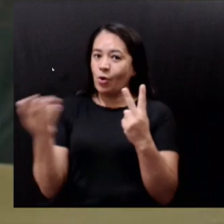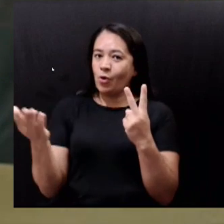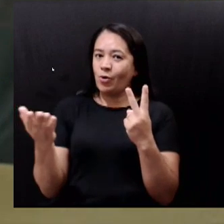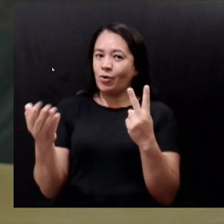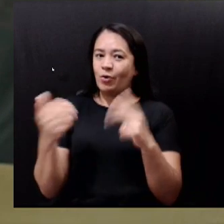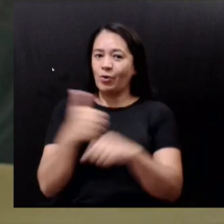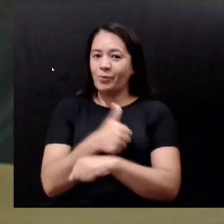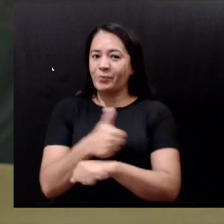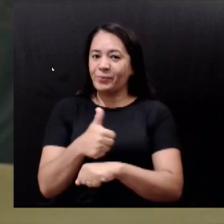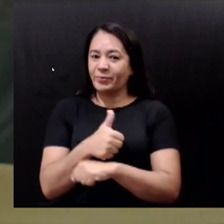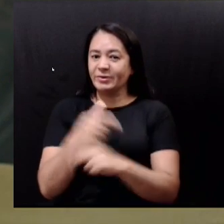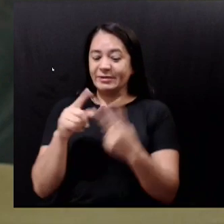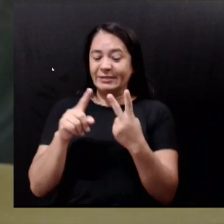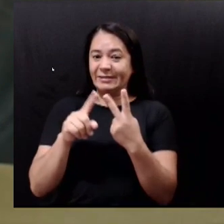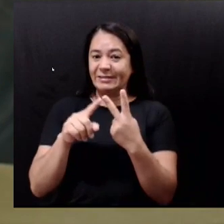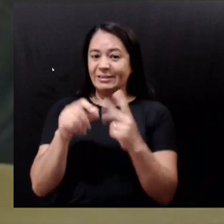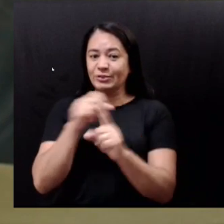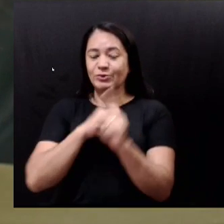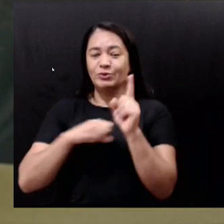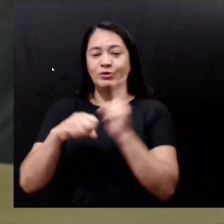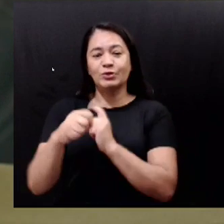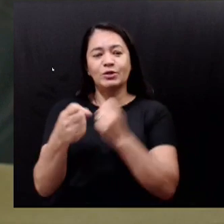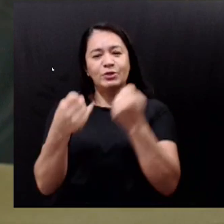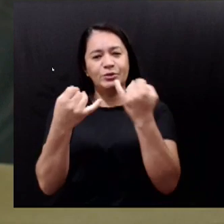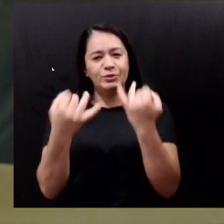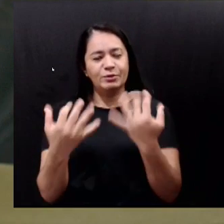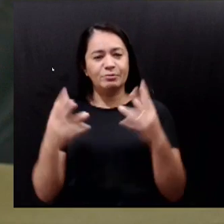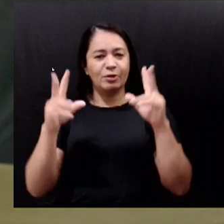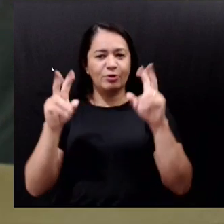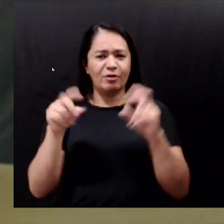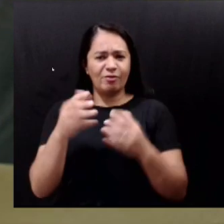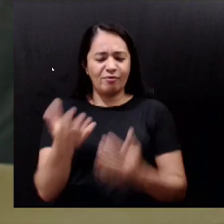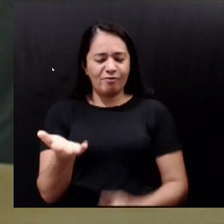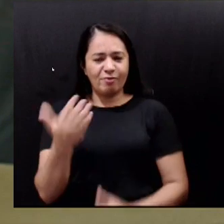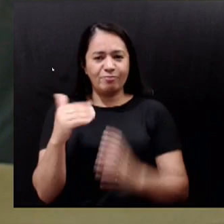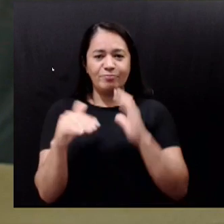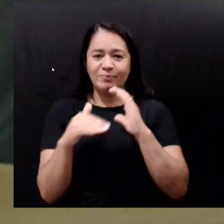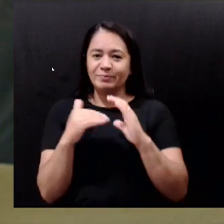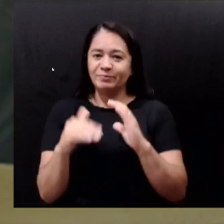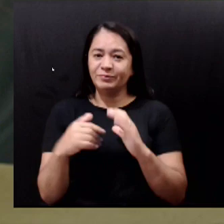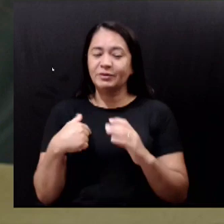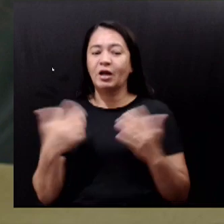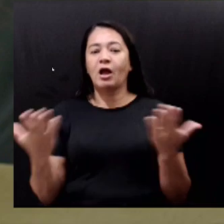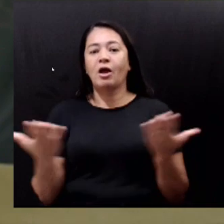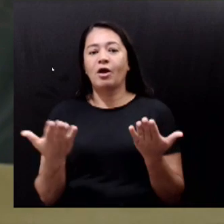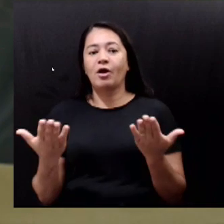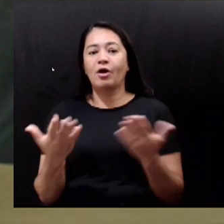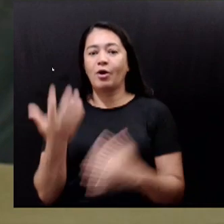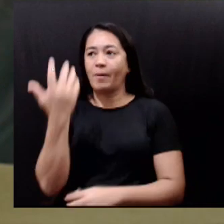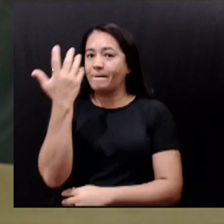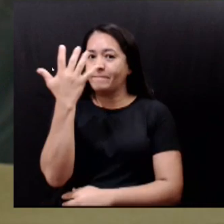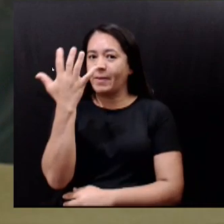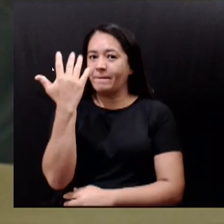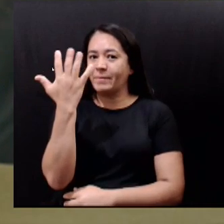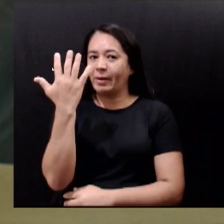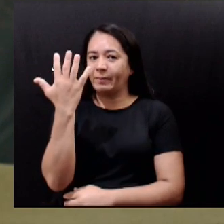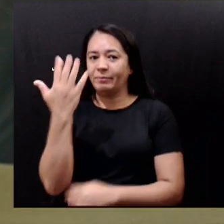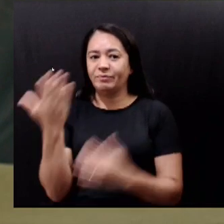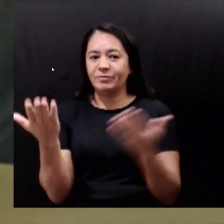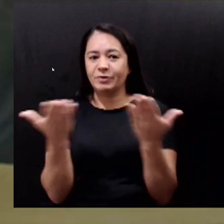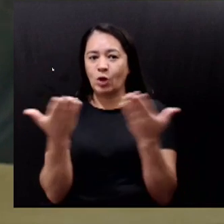sociólogo para tratar desse assunto. Vai mandando a sua mensagem para você e eu vou atualizar a nossa previsão do tempo para hoje,